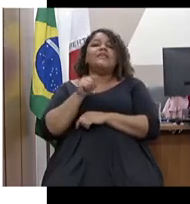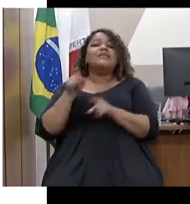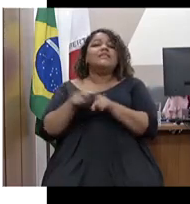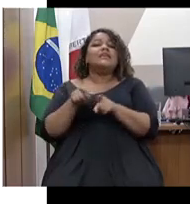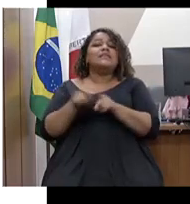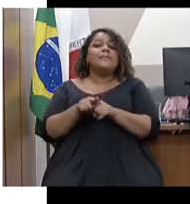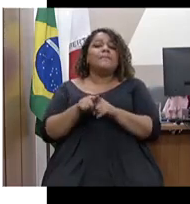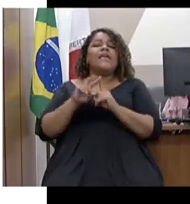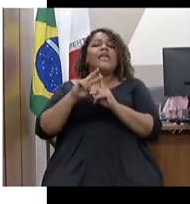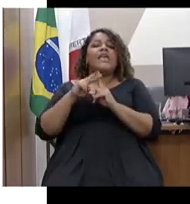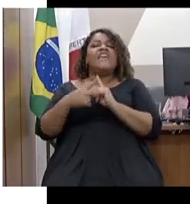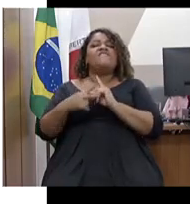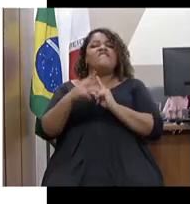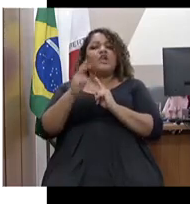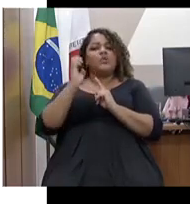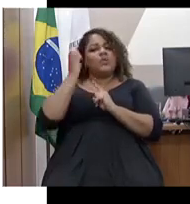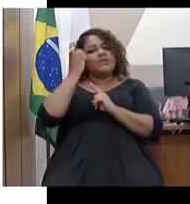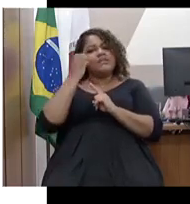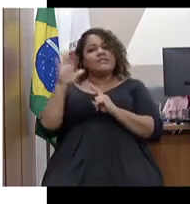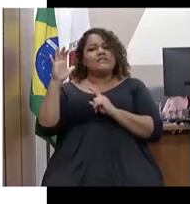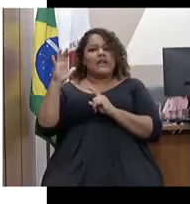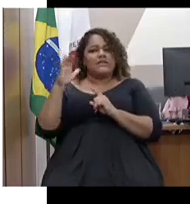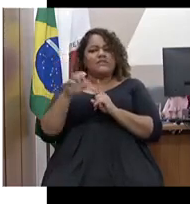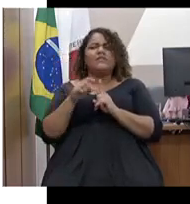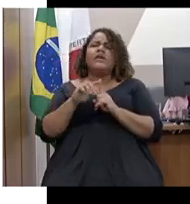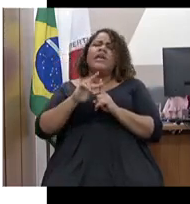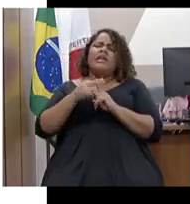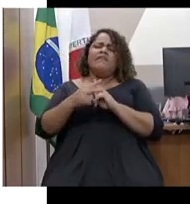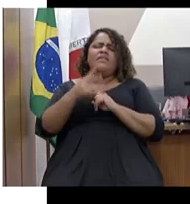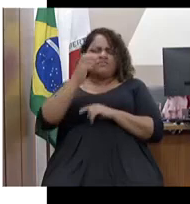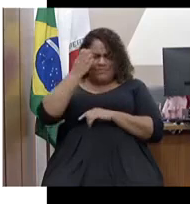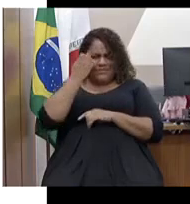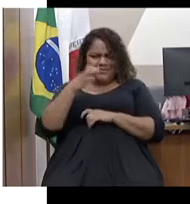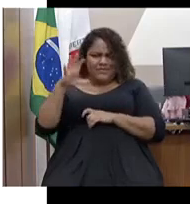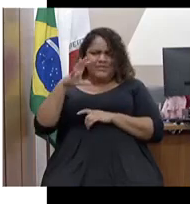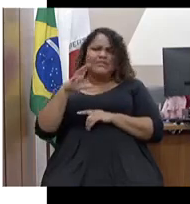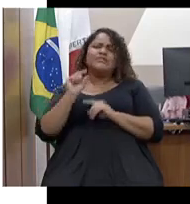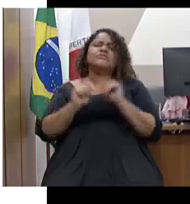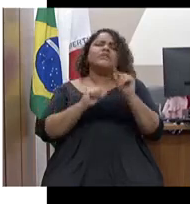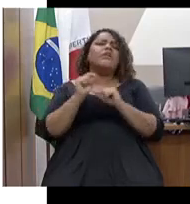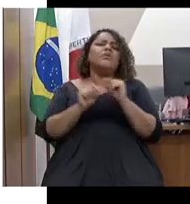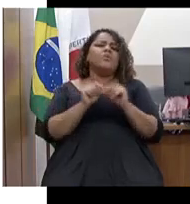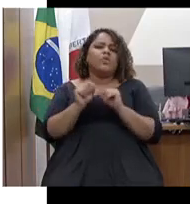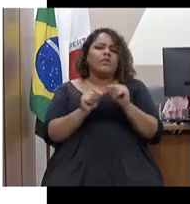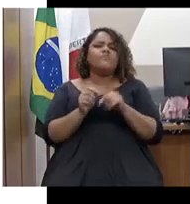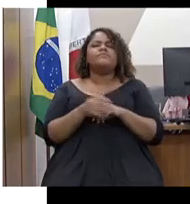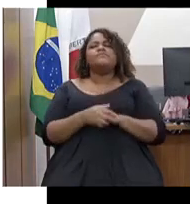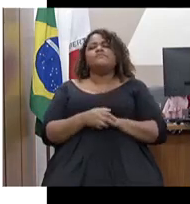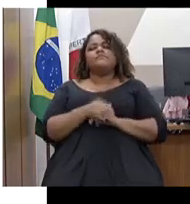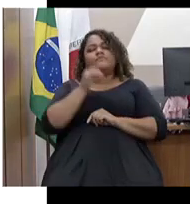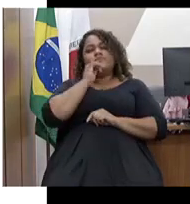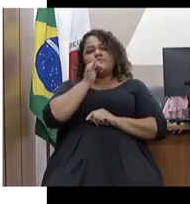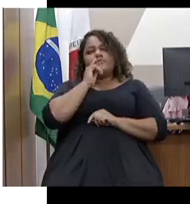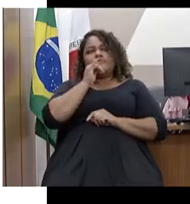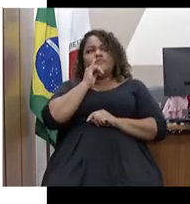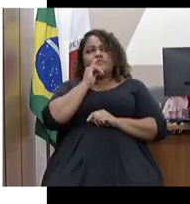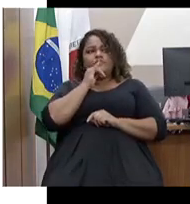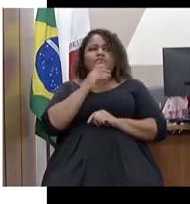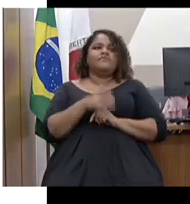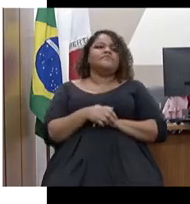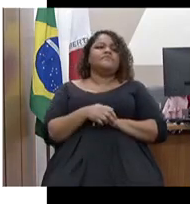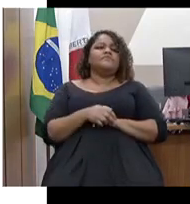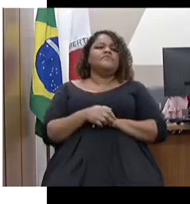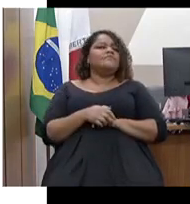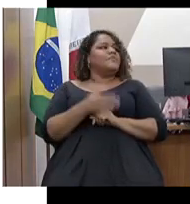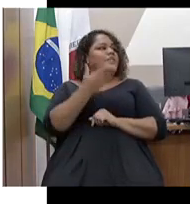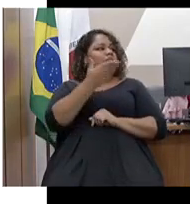exatamente esse conjunto de fatores do dia a dia que agora por exemplo se é um bancário né como a Luciana dali a minha colega